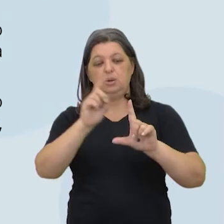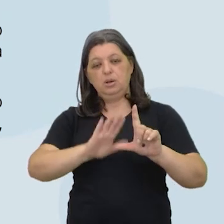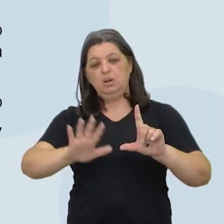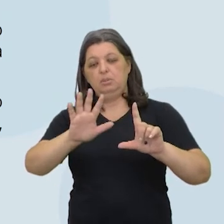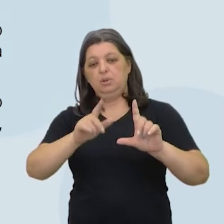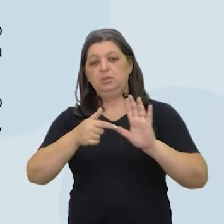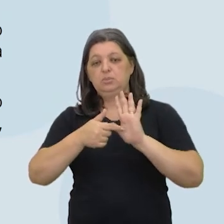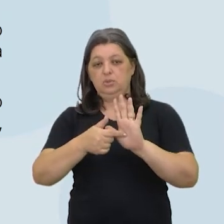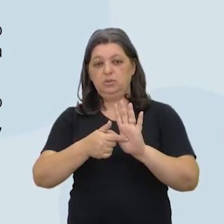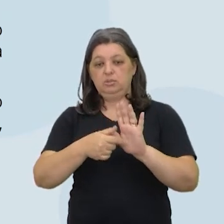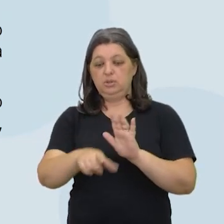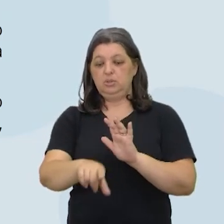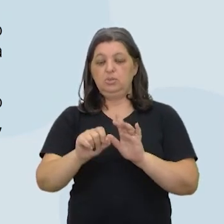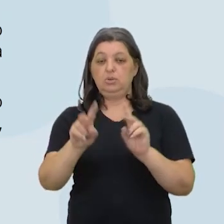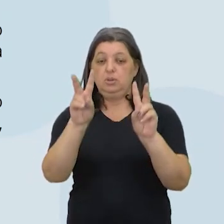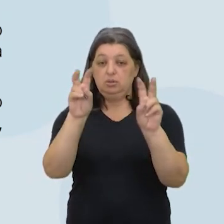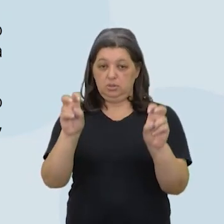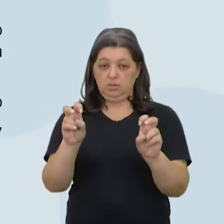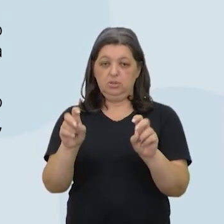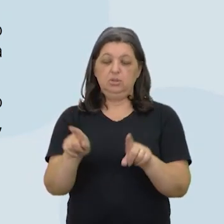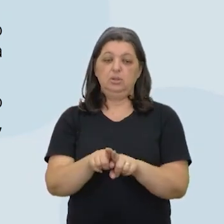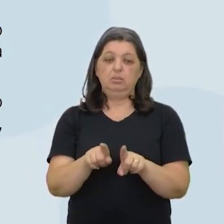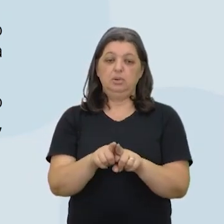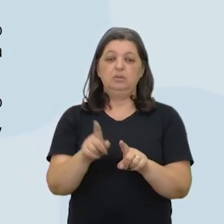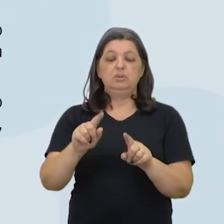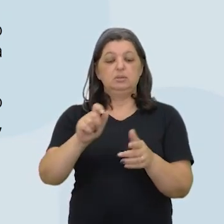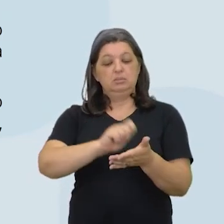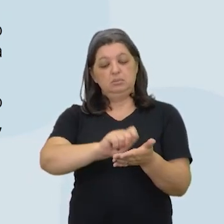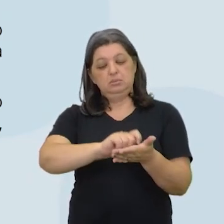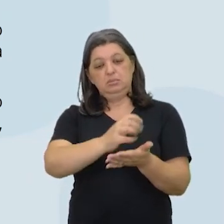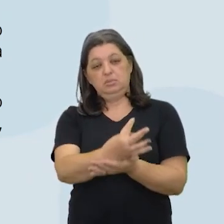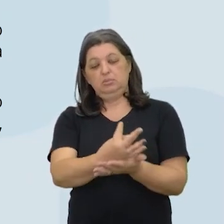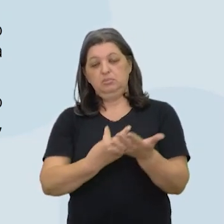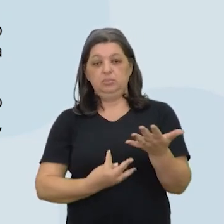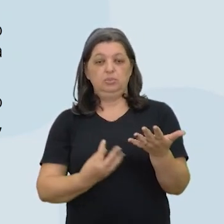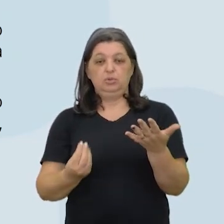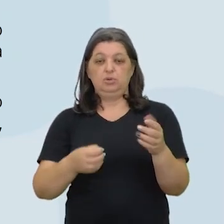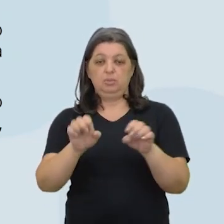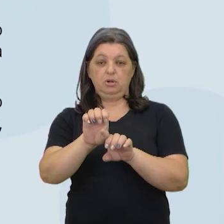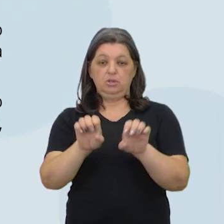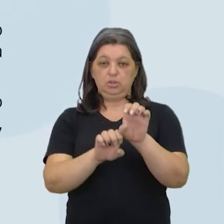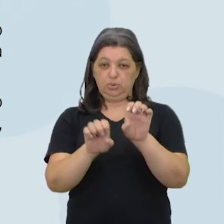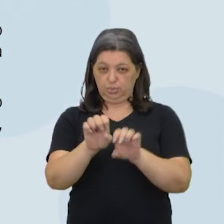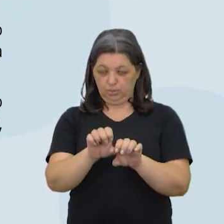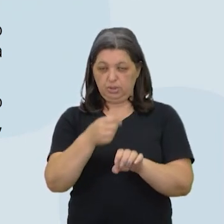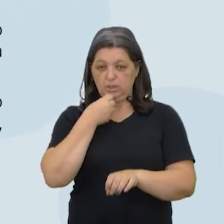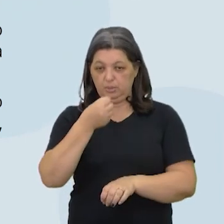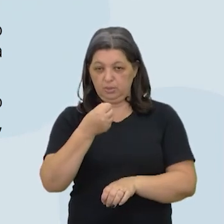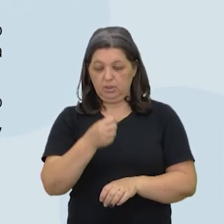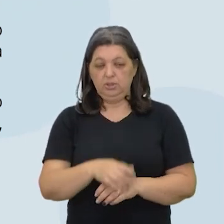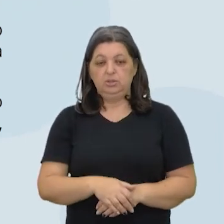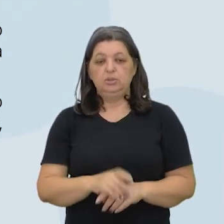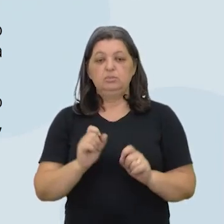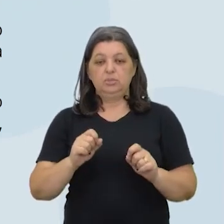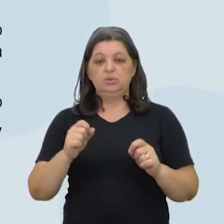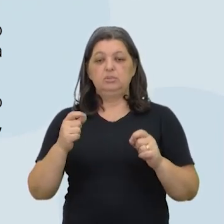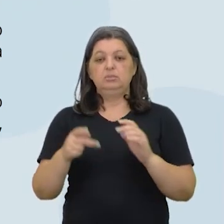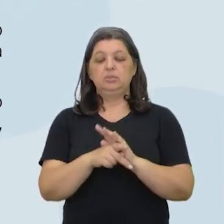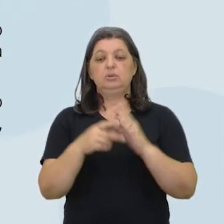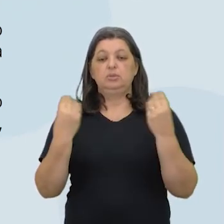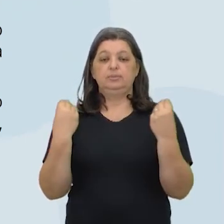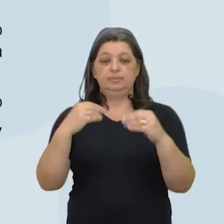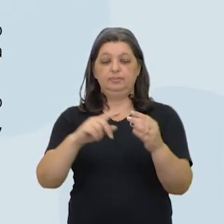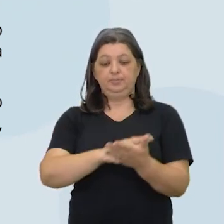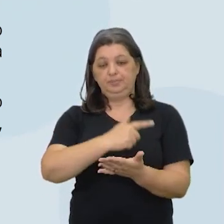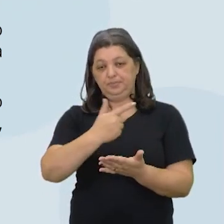Escolham um dos títulos e um dos leads redigidos por vocês para compor a estrutura da reportagem. O texto produzido poderá ser publicado em um jornal impresso